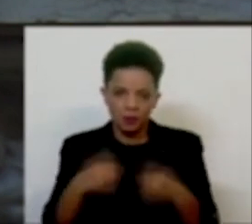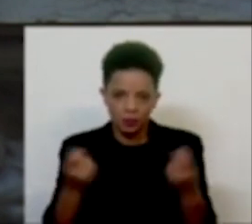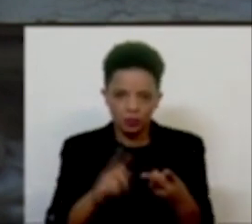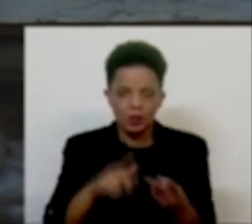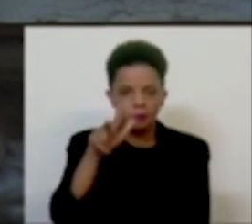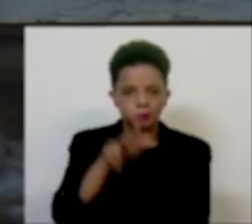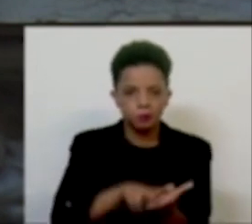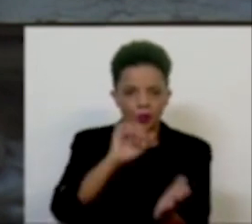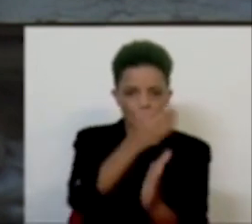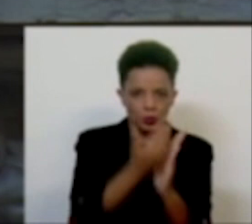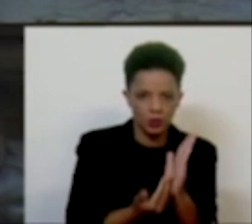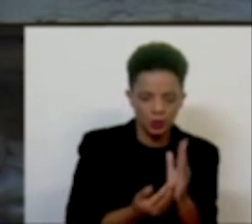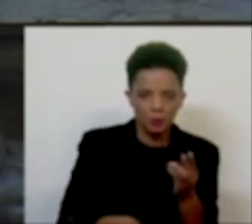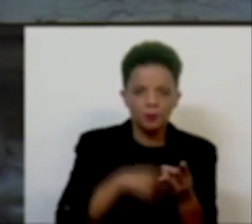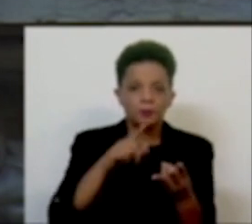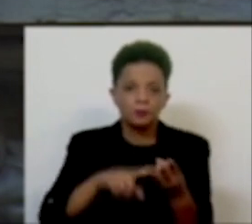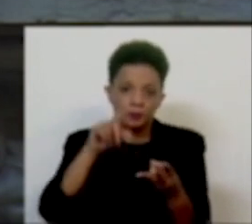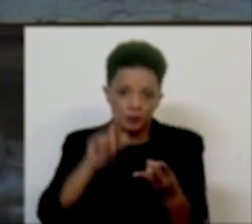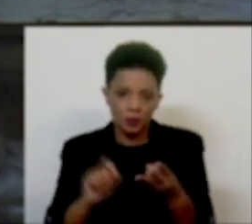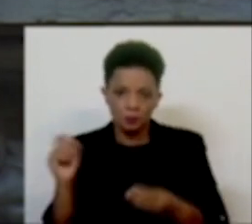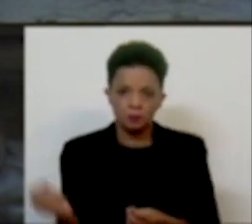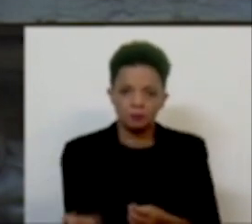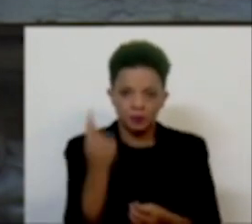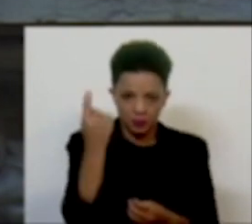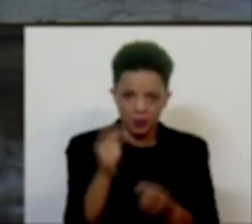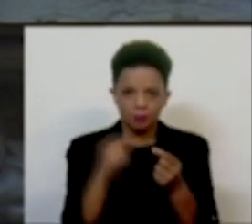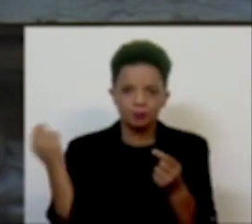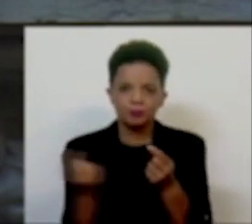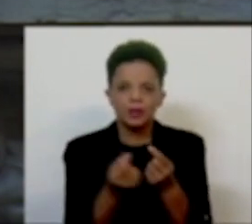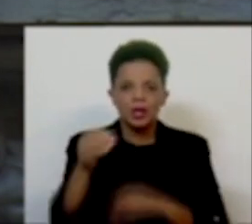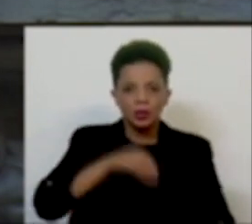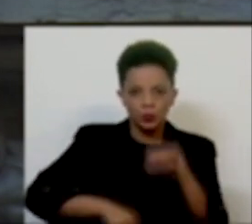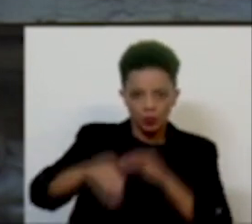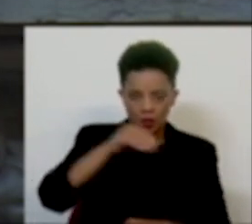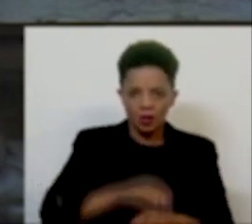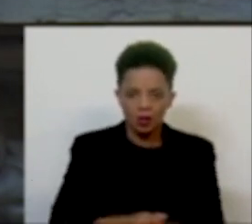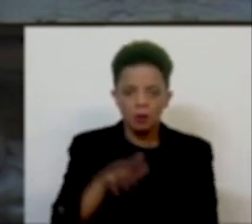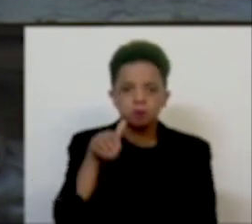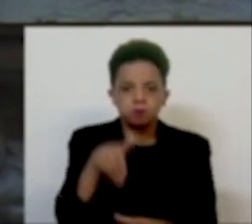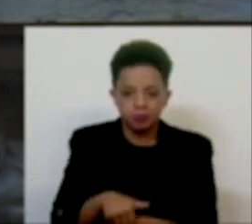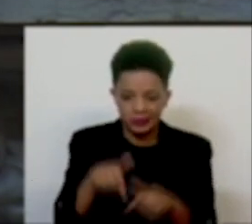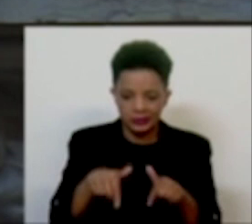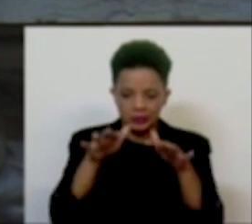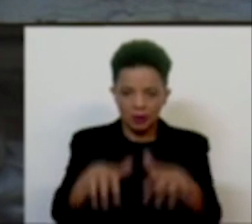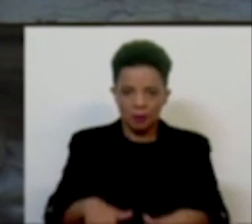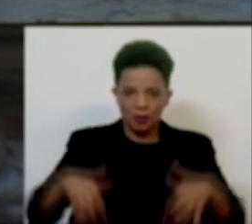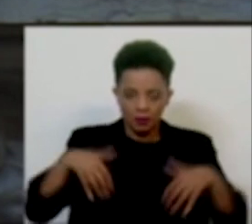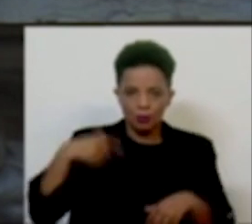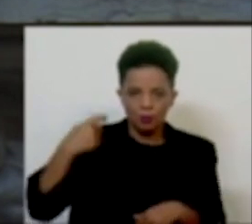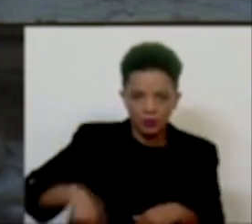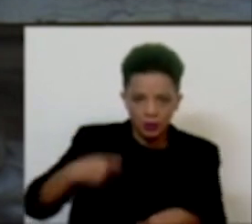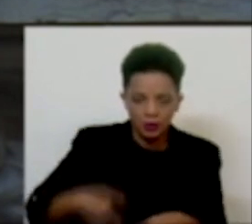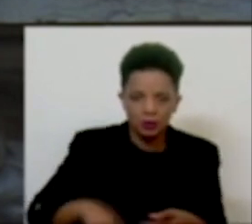da Constituição à conclusão do primeiro grande ciclo eleitoral, com os sufrágios para esta Assembleia, o Presidente,